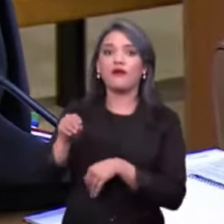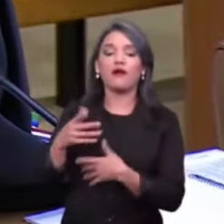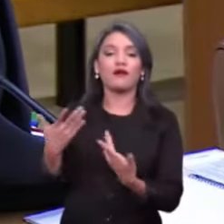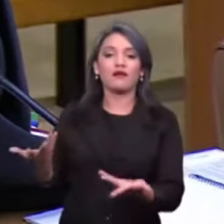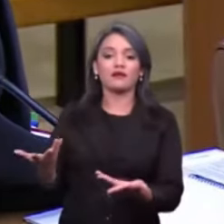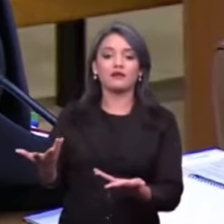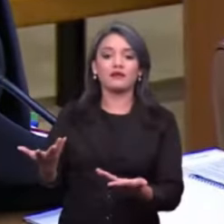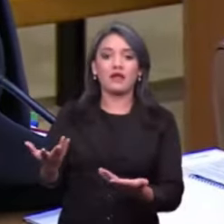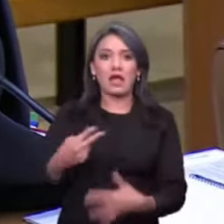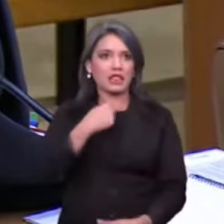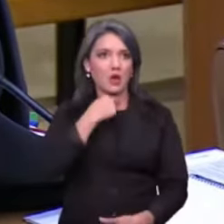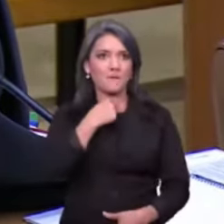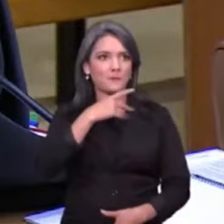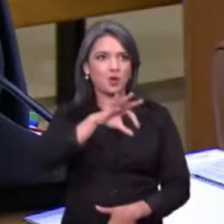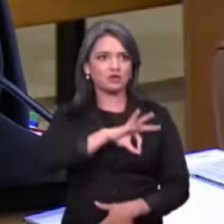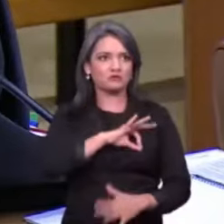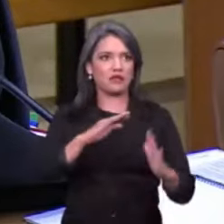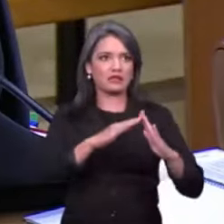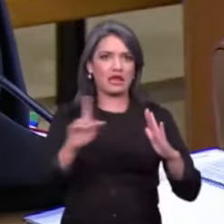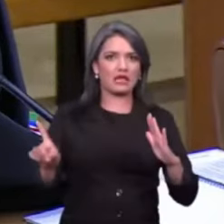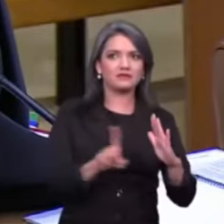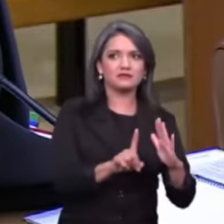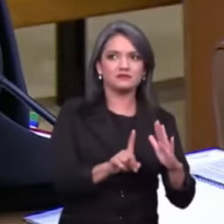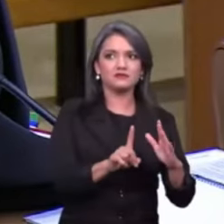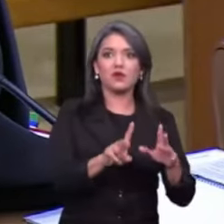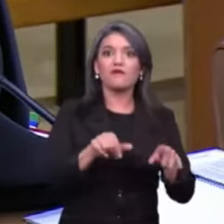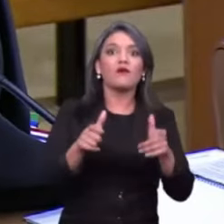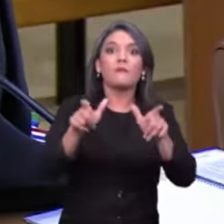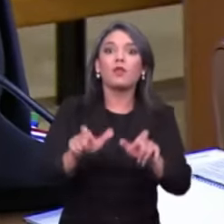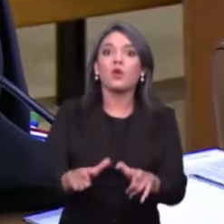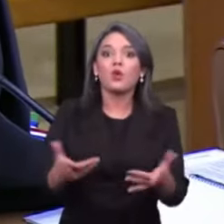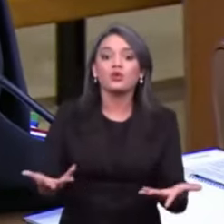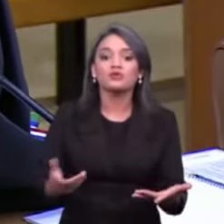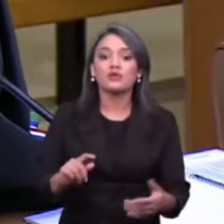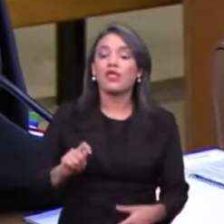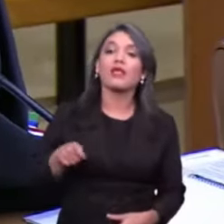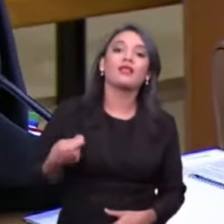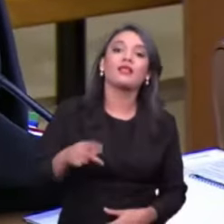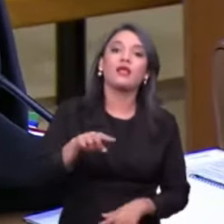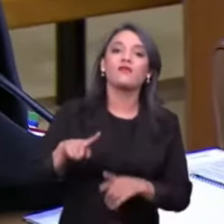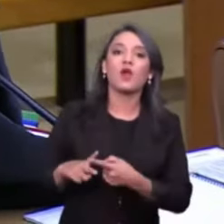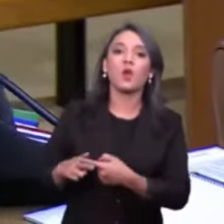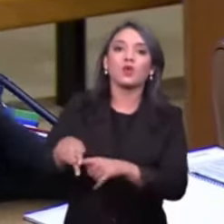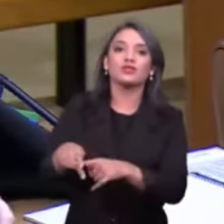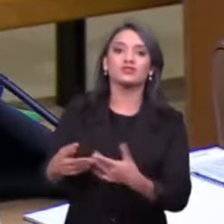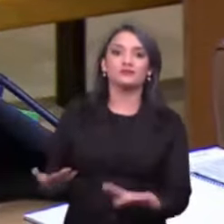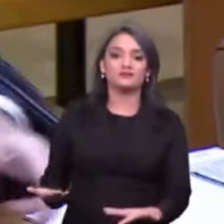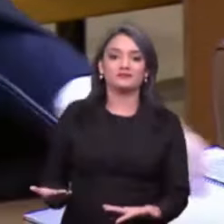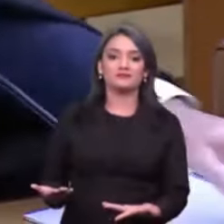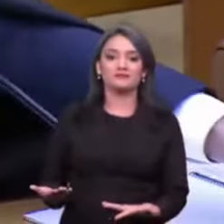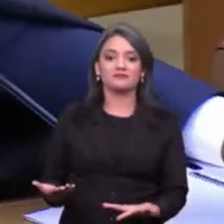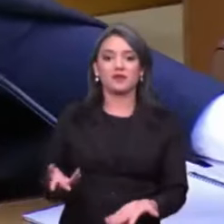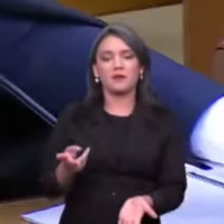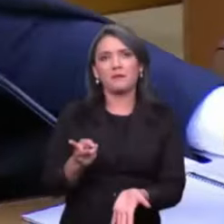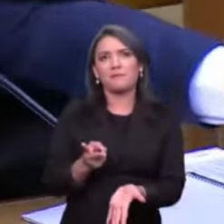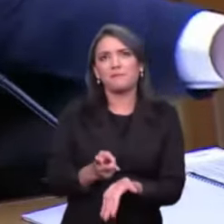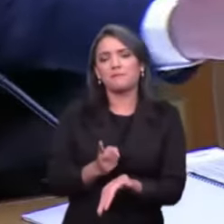Quem que vai conduzir quem? Para onde? Quem vai aplicar pena? Ainda que seja uma